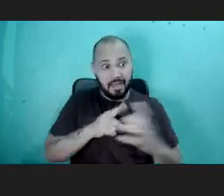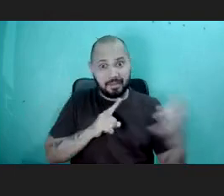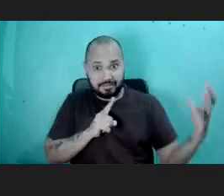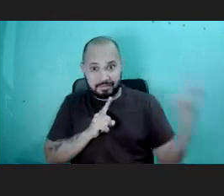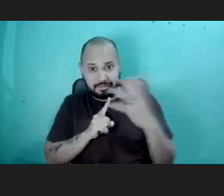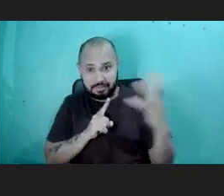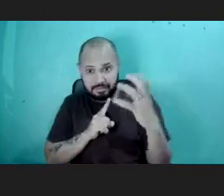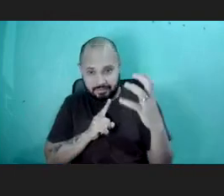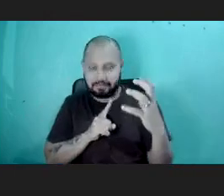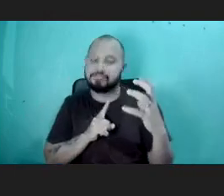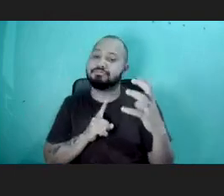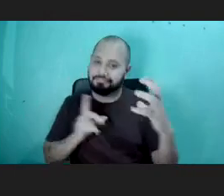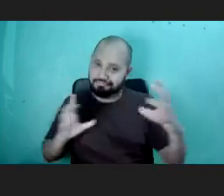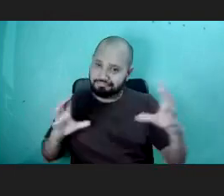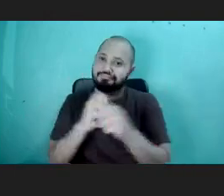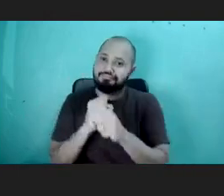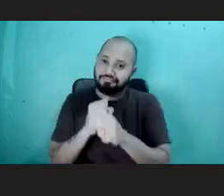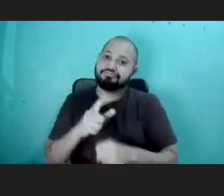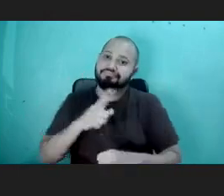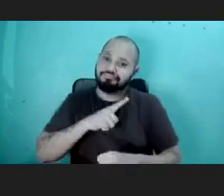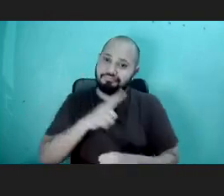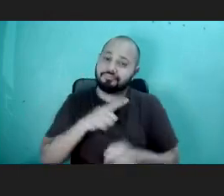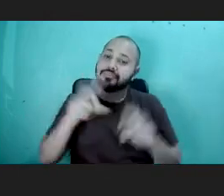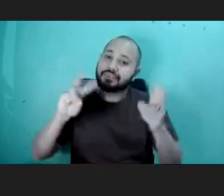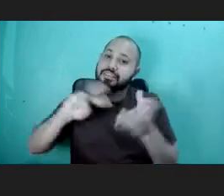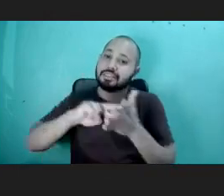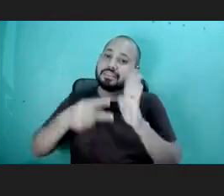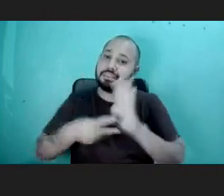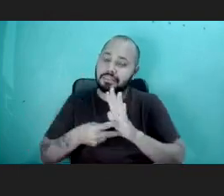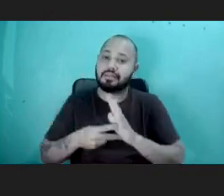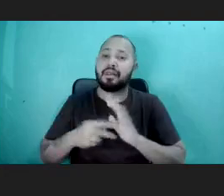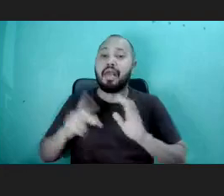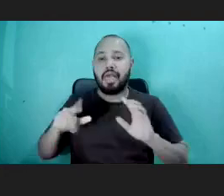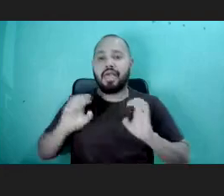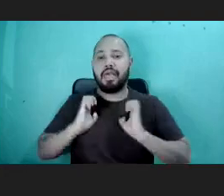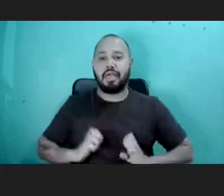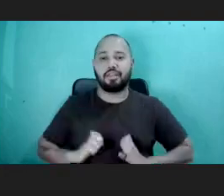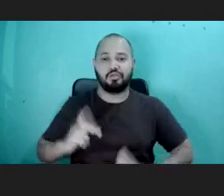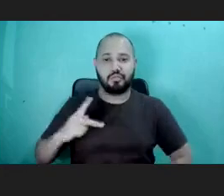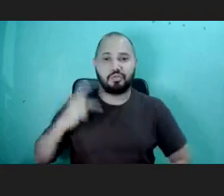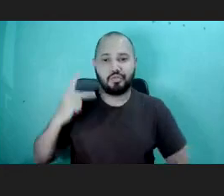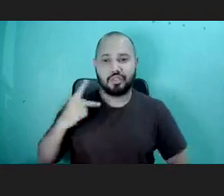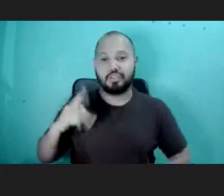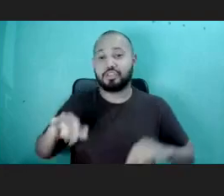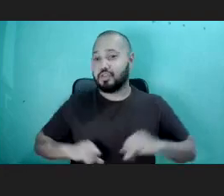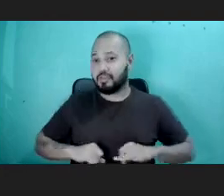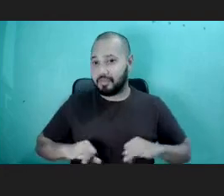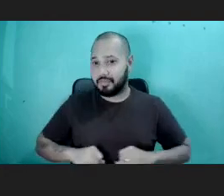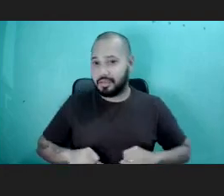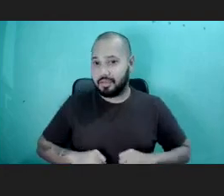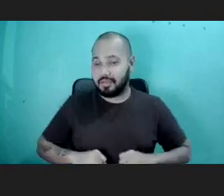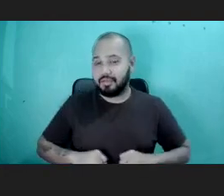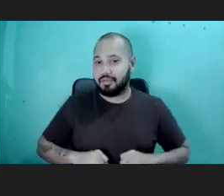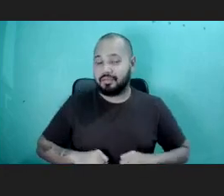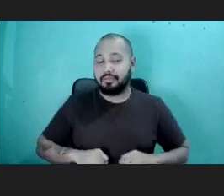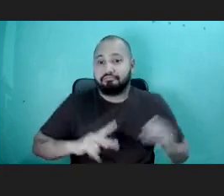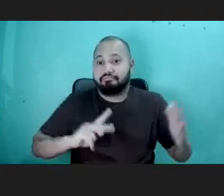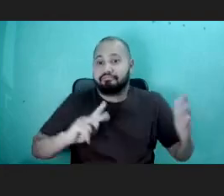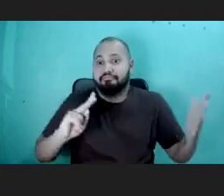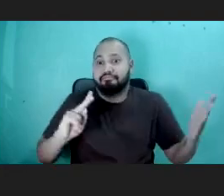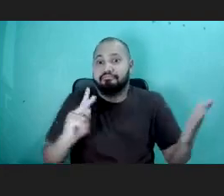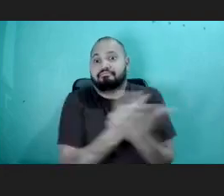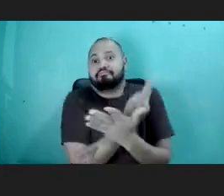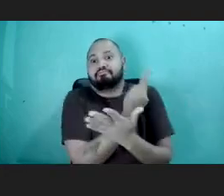sentido que se refere o sofrimento ético-político. É um sofrimento que é arranjado, ele não está aí porque sim, né, porque